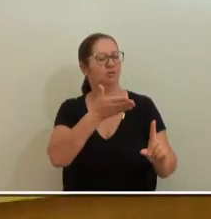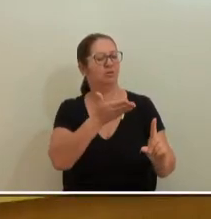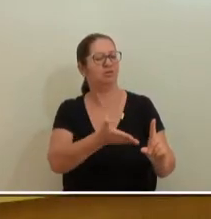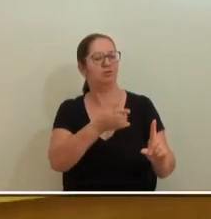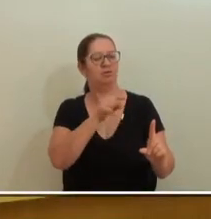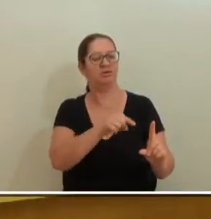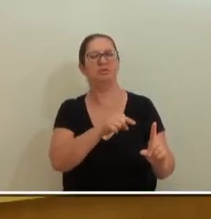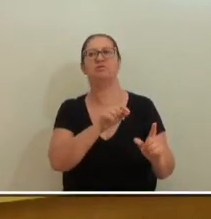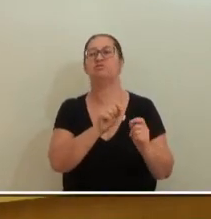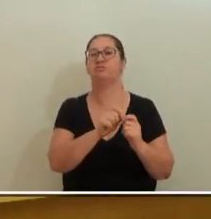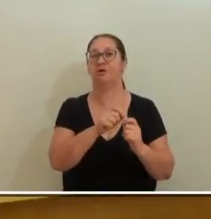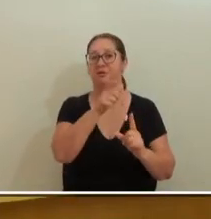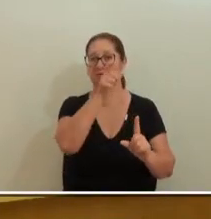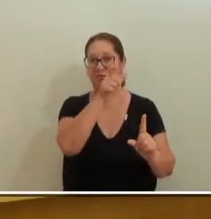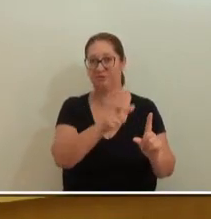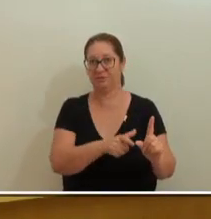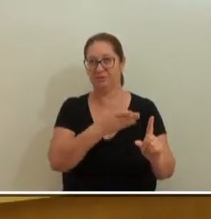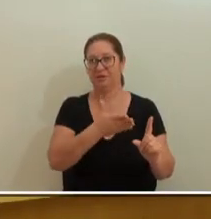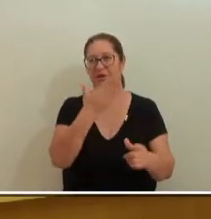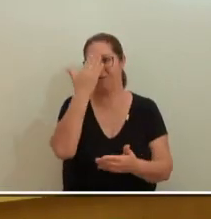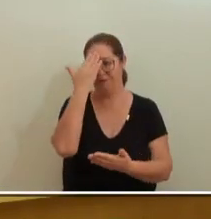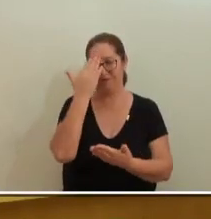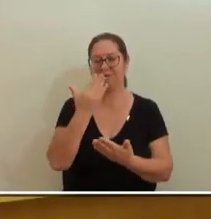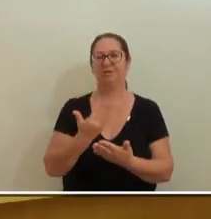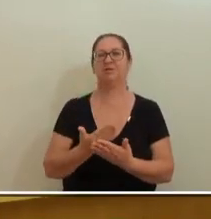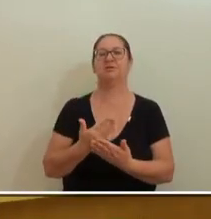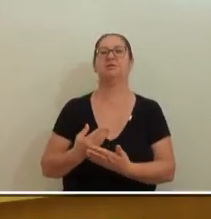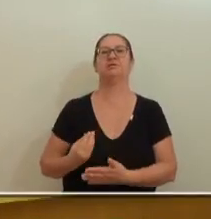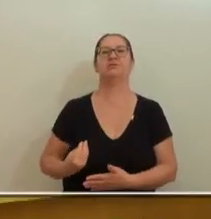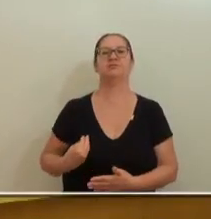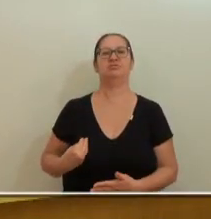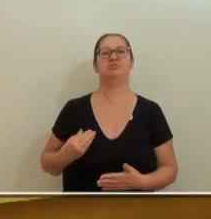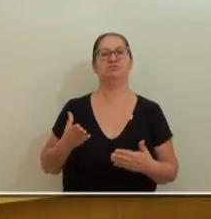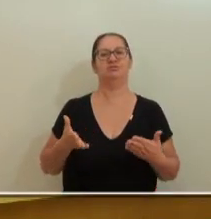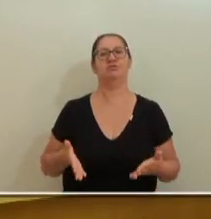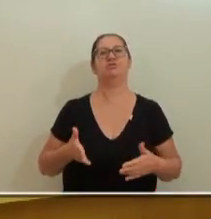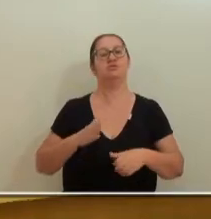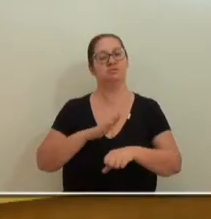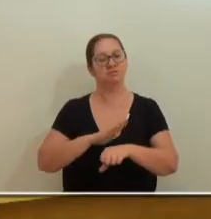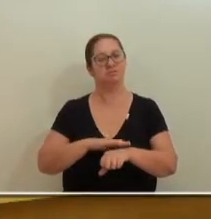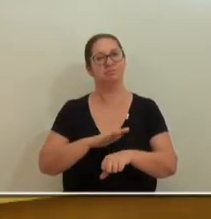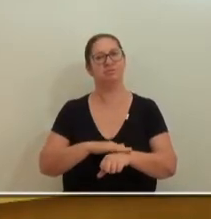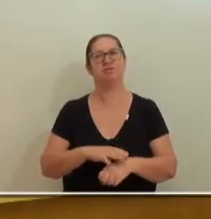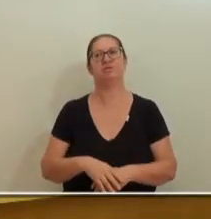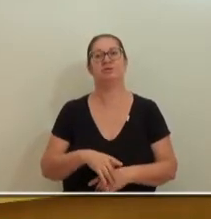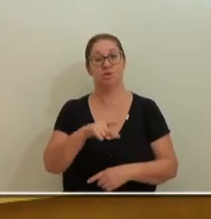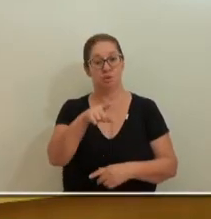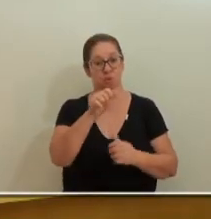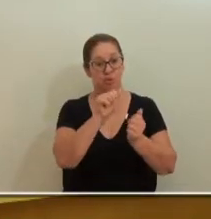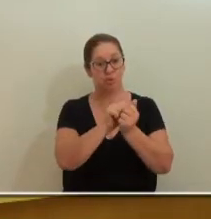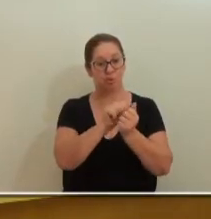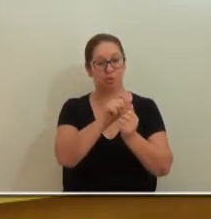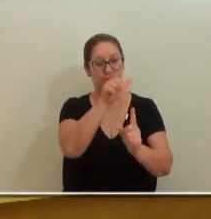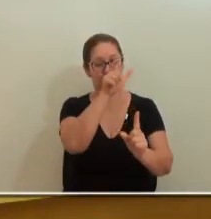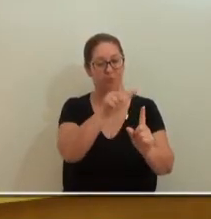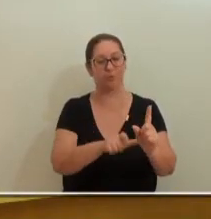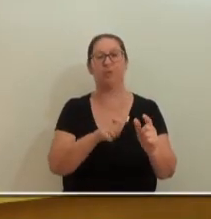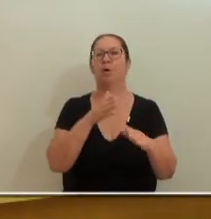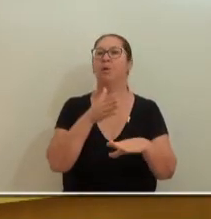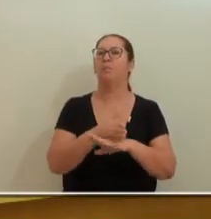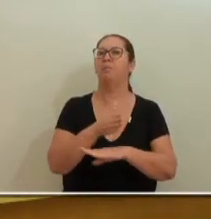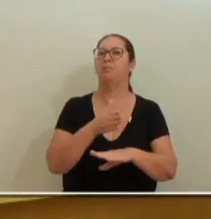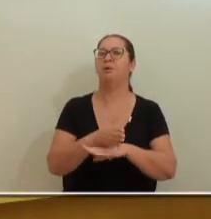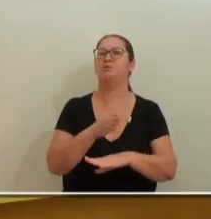se faz. Agradeço muito poder estar aqui presente neste momento com você e poder participar